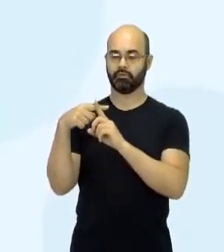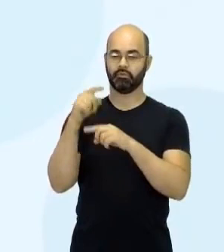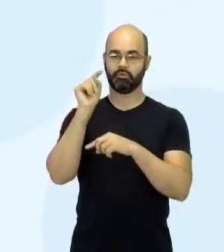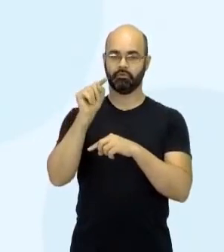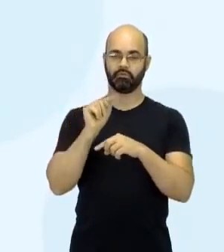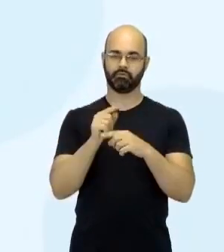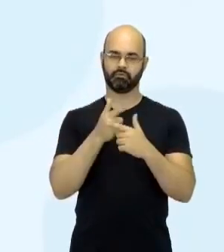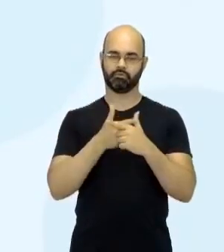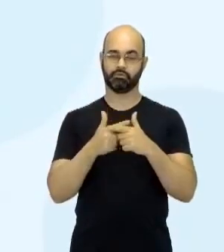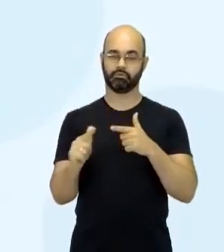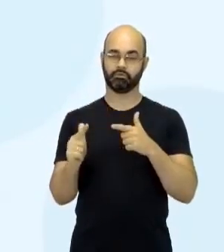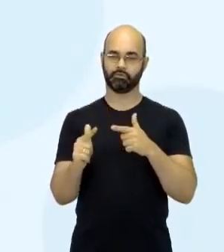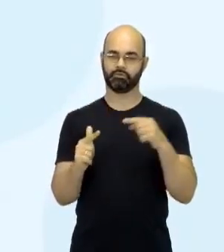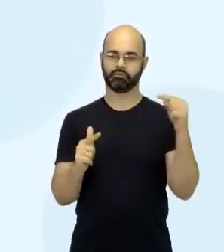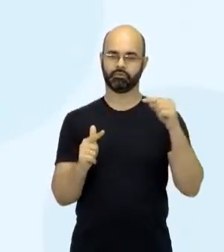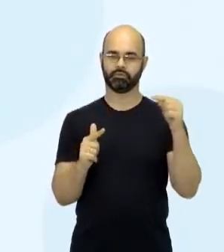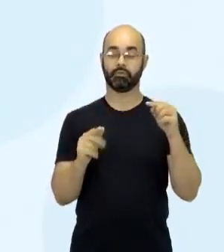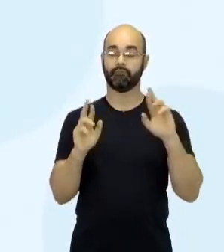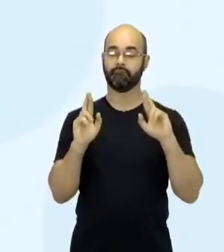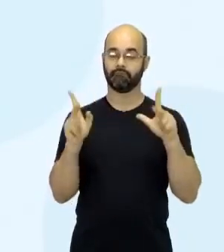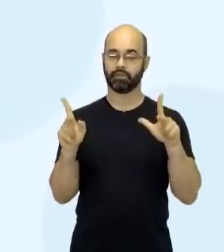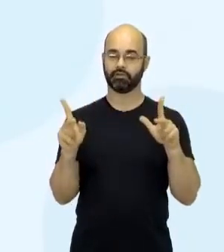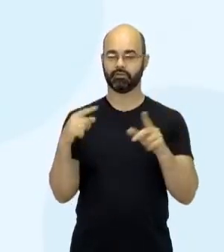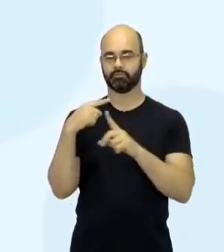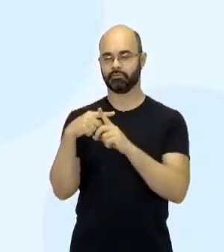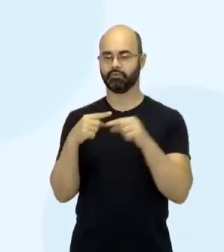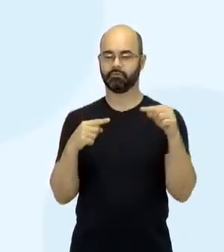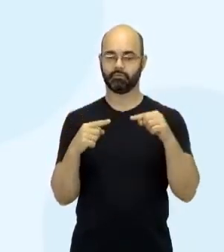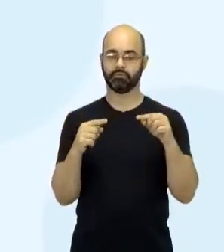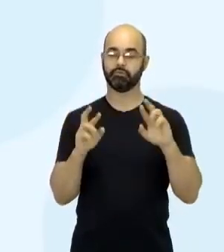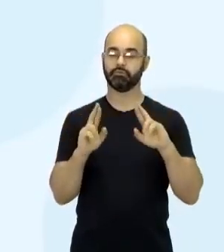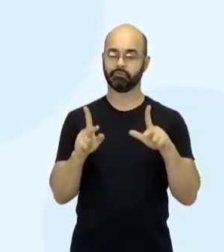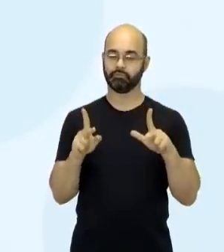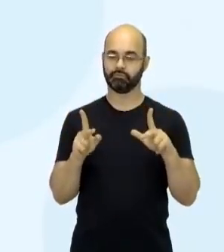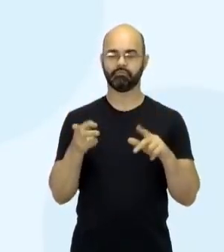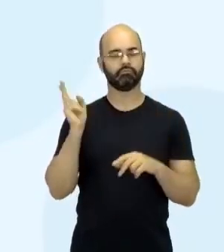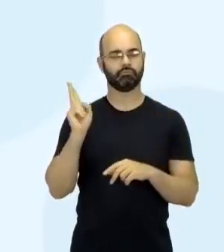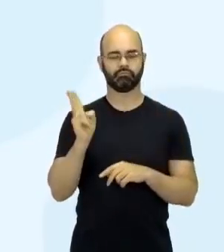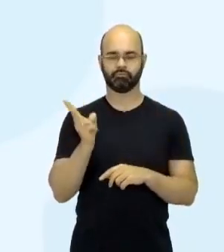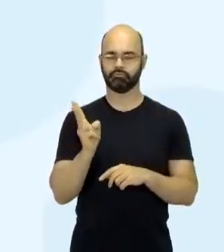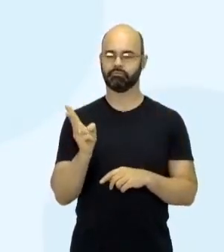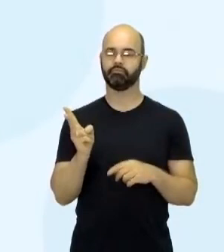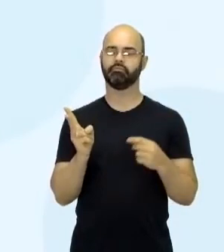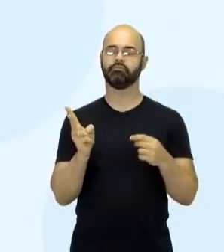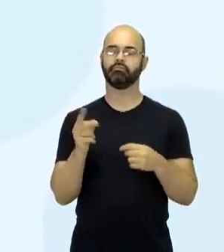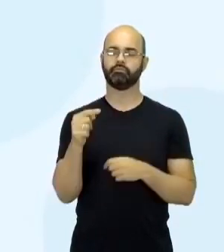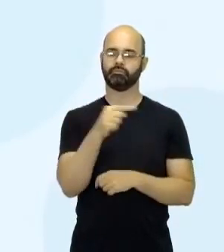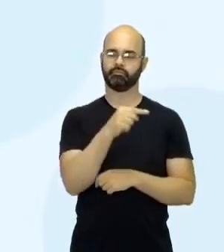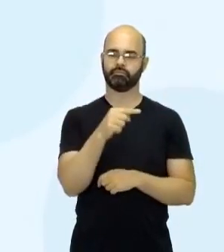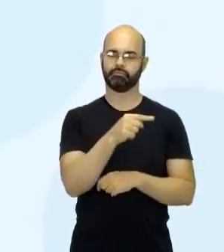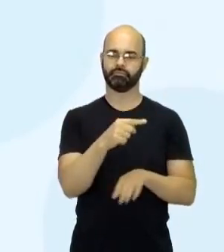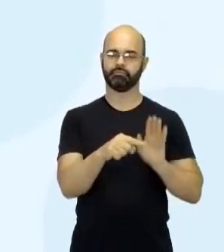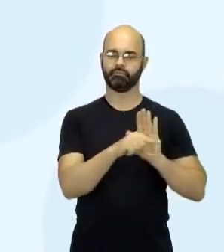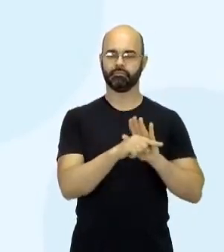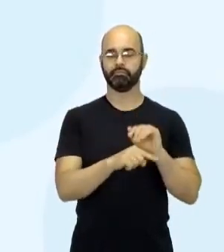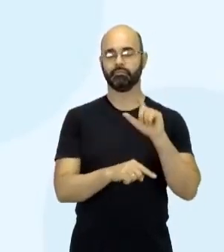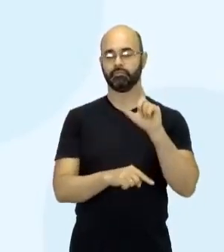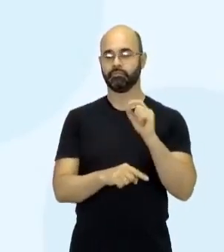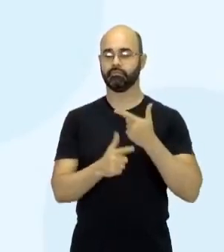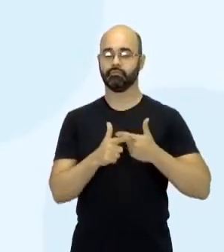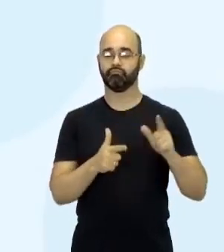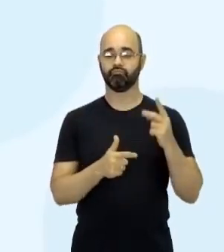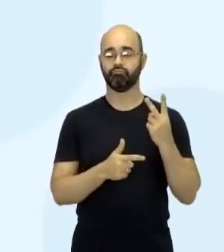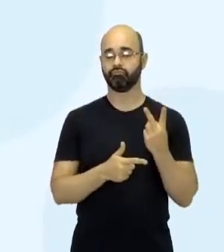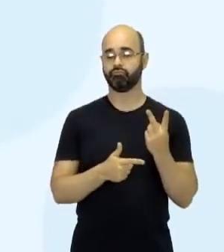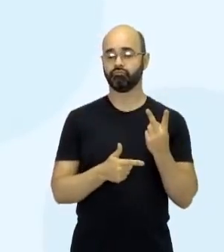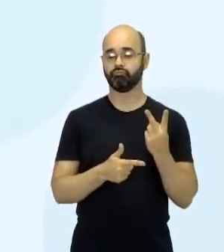Então, eu tenho um positivo e um negativo. O sinal é diferente um do outro. Mantém-se o negativo aqui. E aí, só dividir, né? 10 dividido por